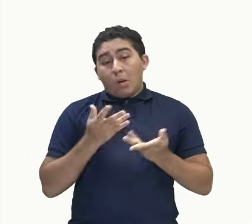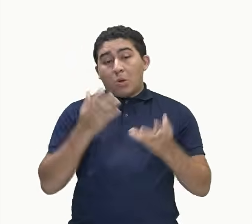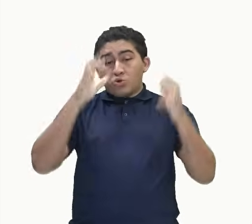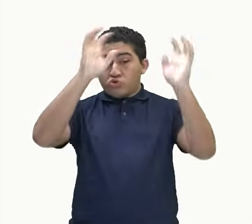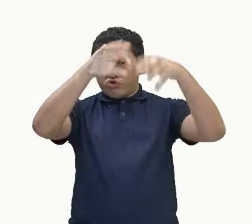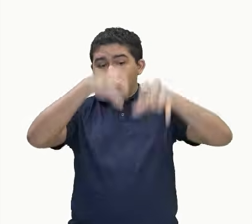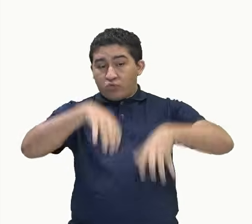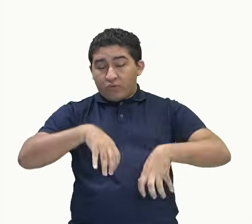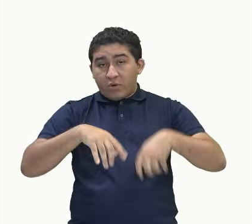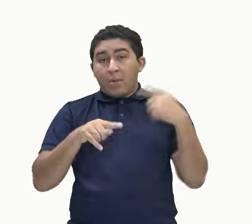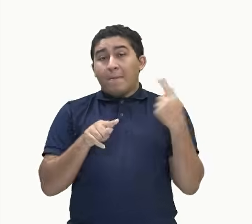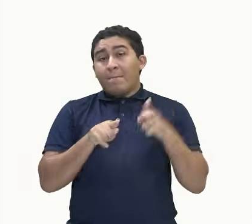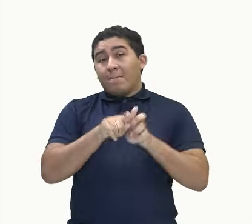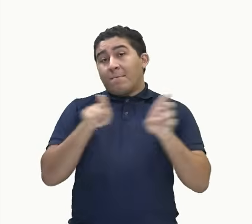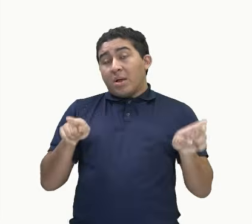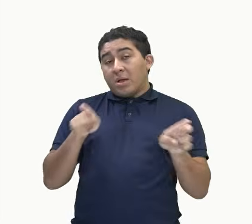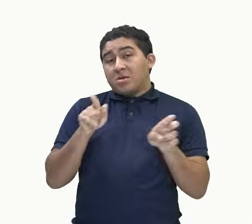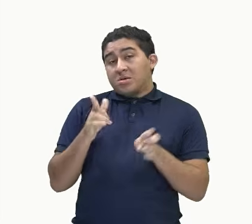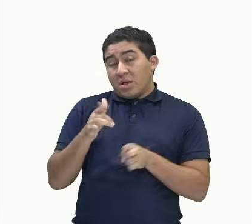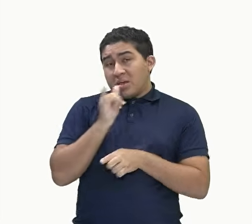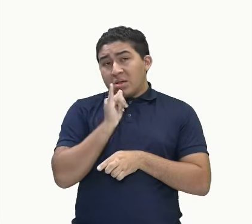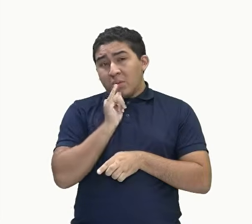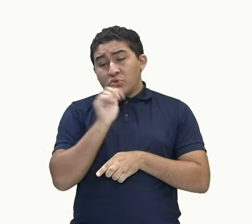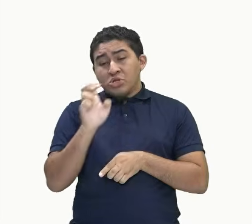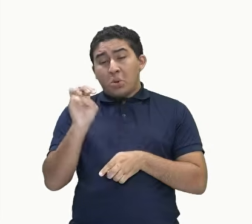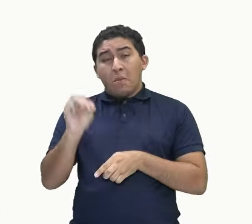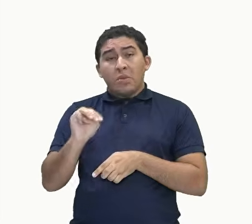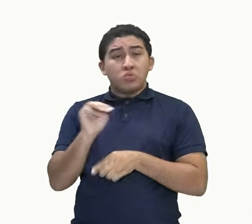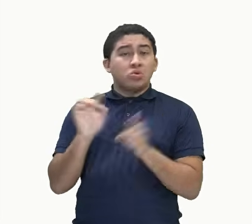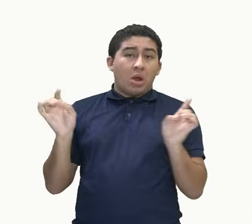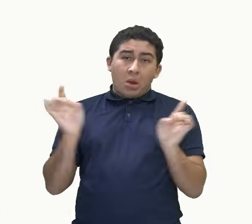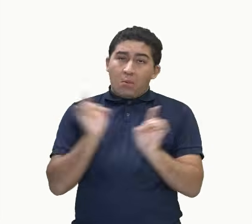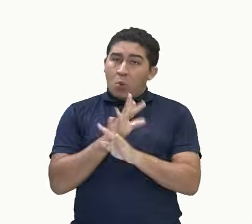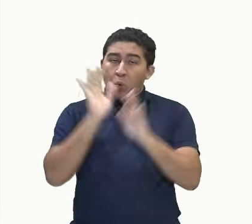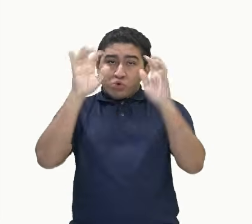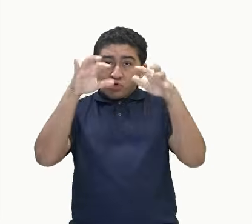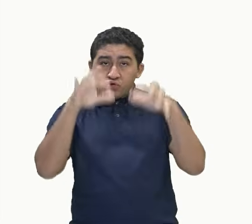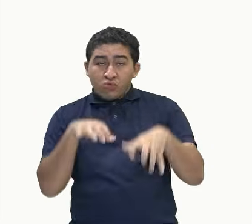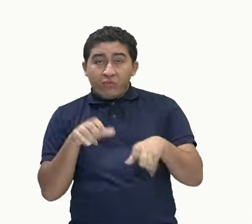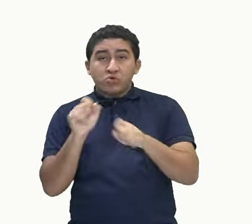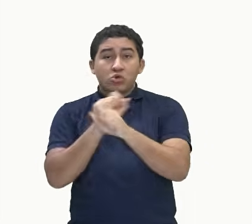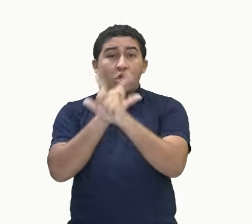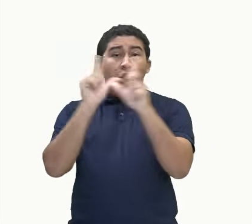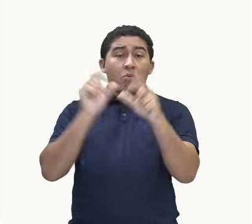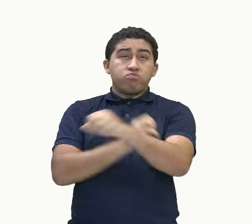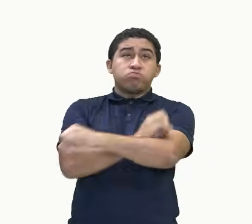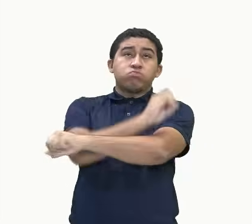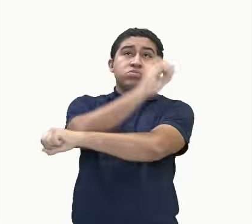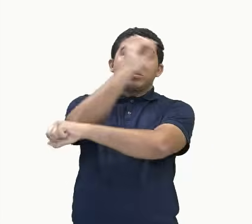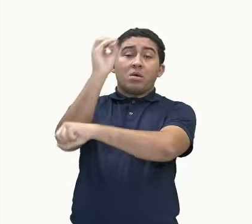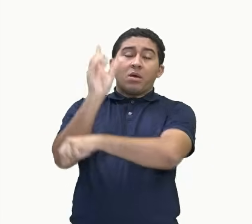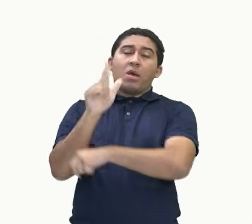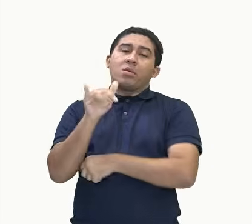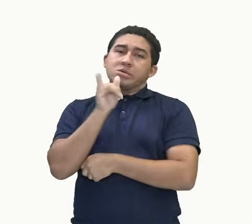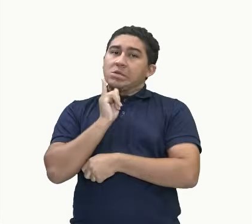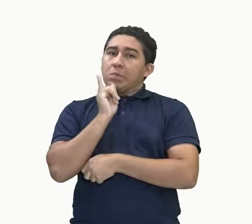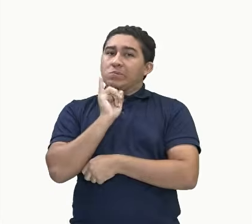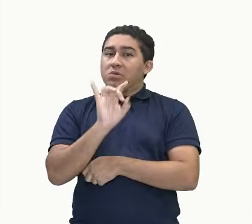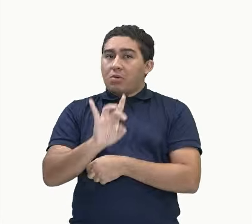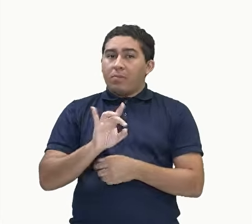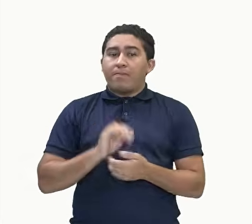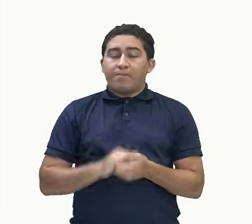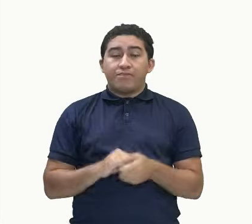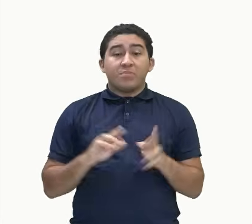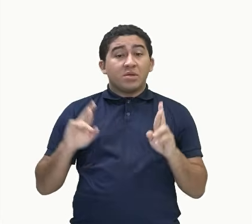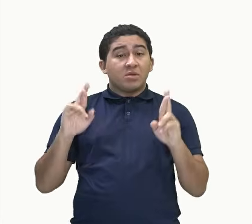chuvoso, porém, daqui a 5 minutos para aquela chuva e aparece o sol. É só um exemplo, tá?